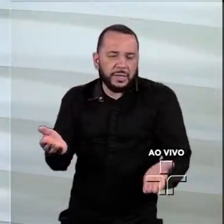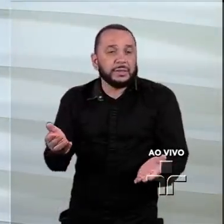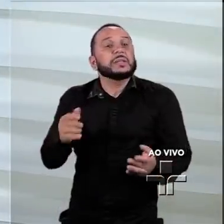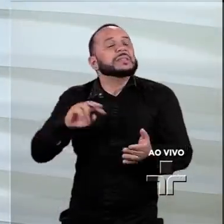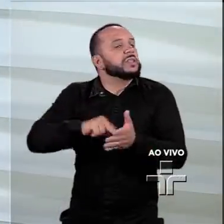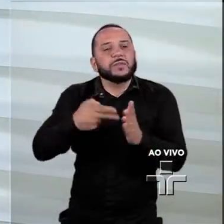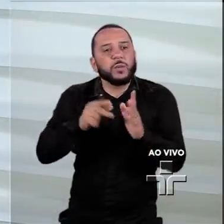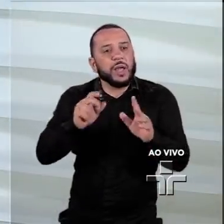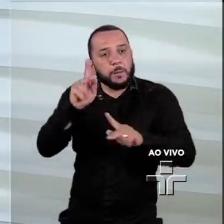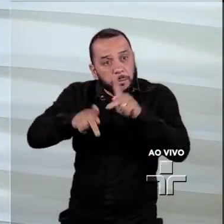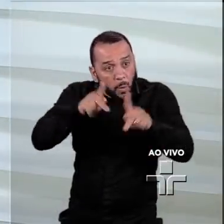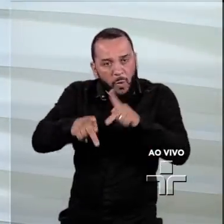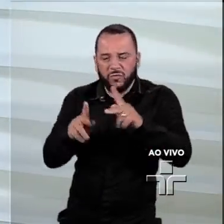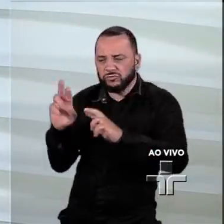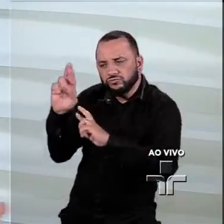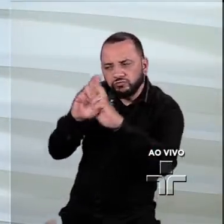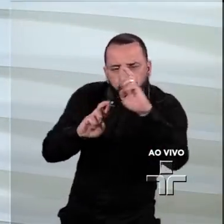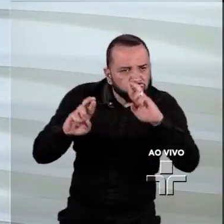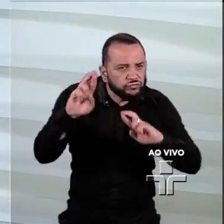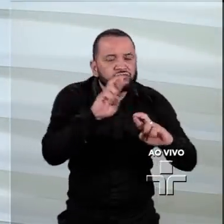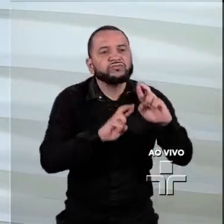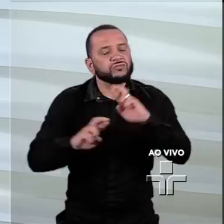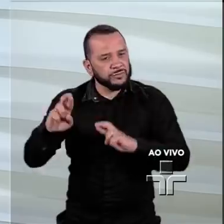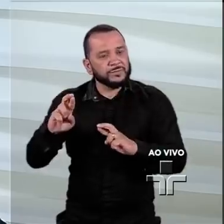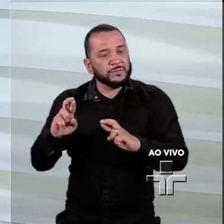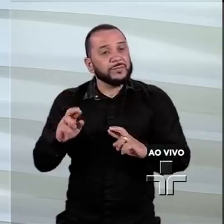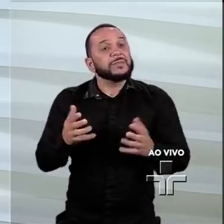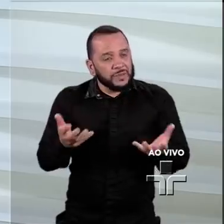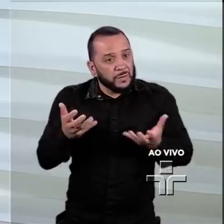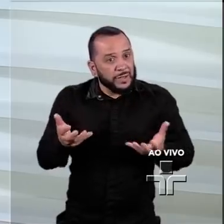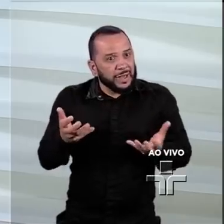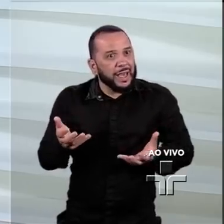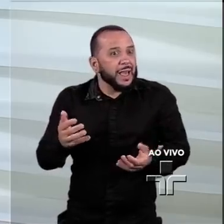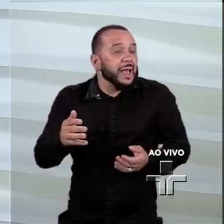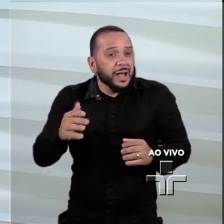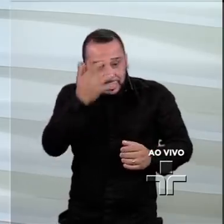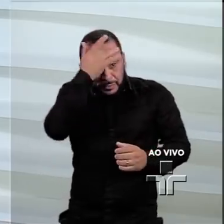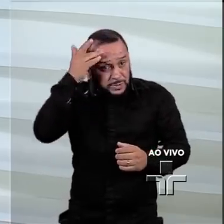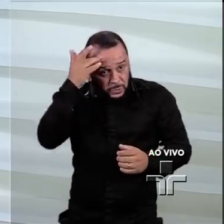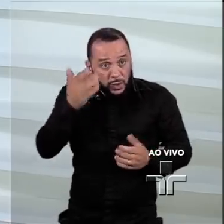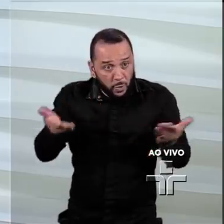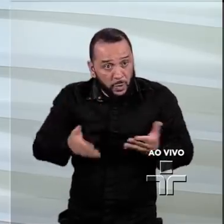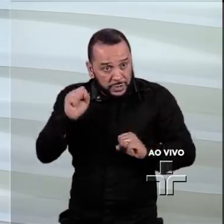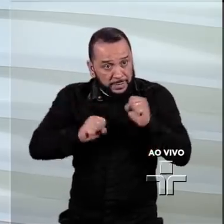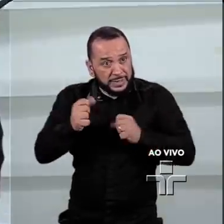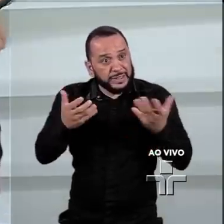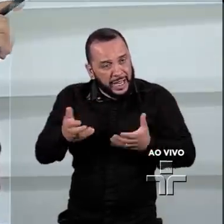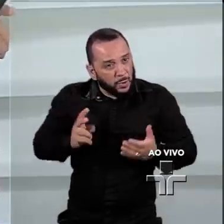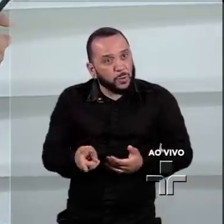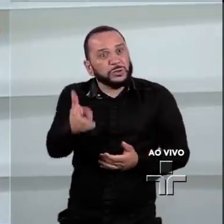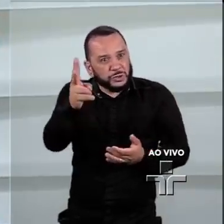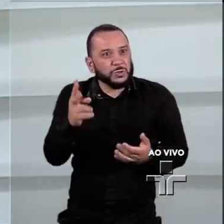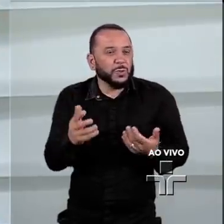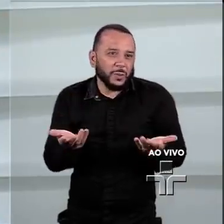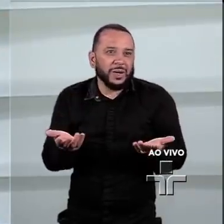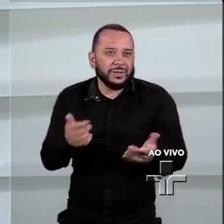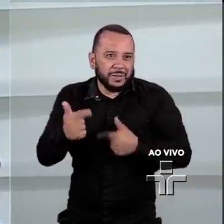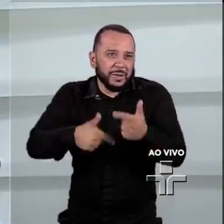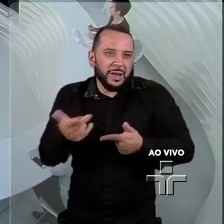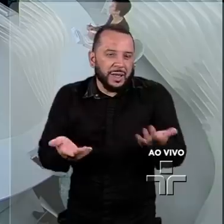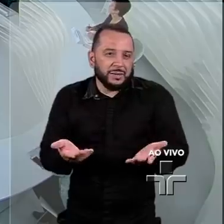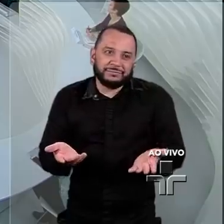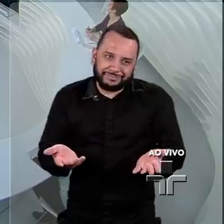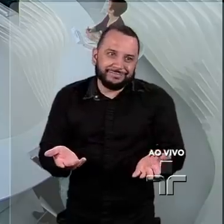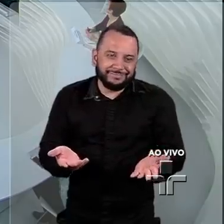menor dúvida de que a permanência só interessa a quem tem os emergenciais. O Raul tem uma pergunta rápida.